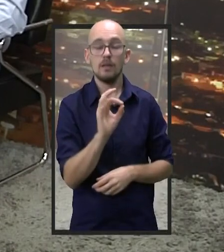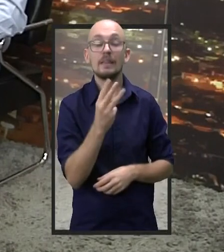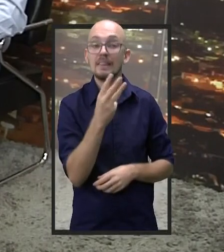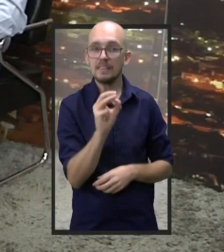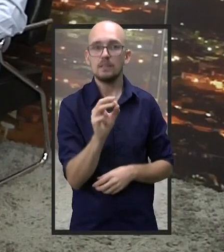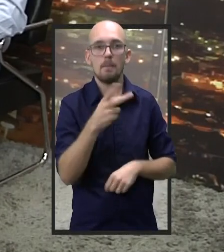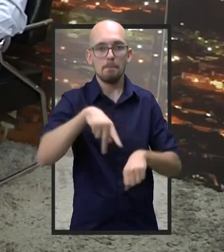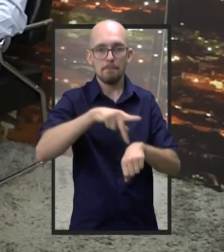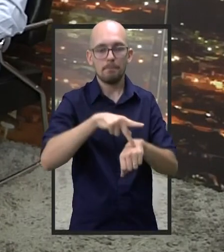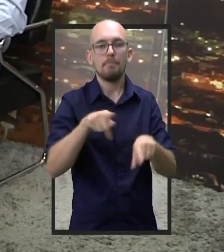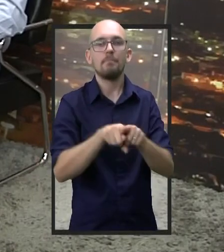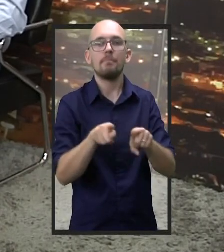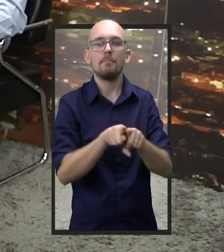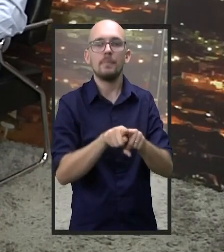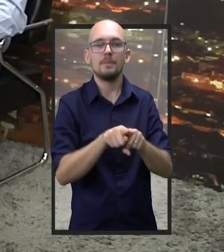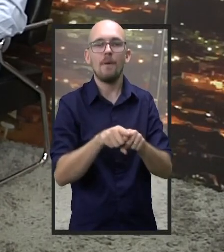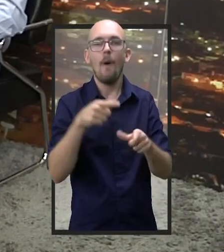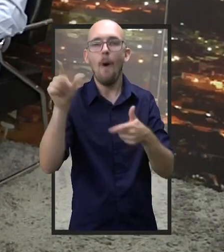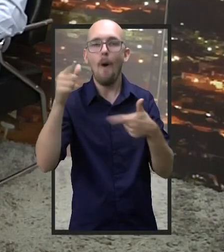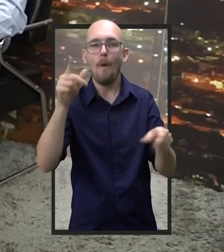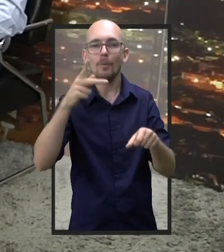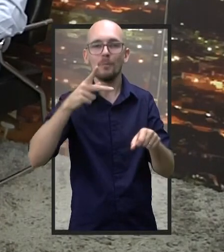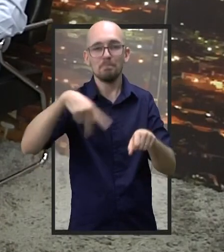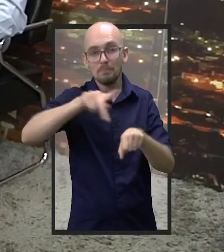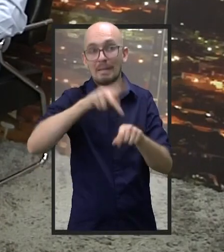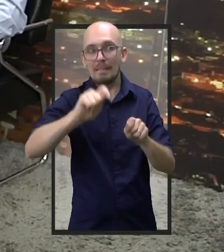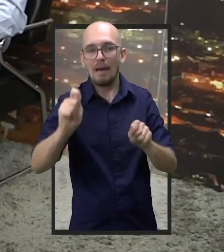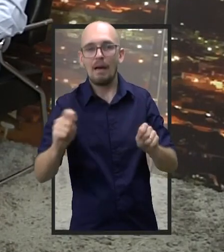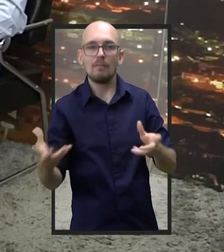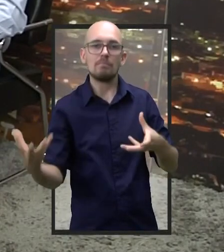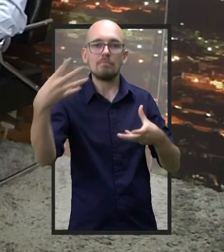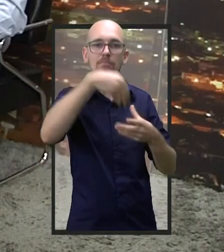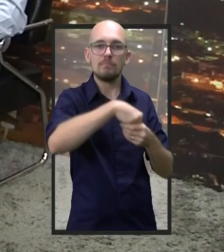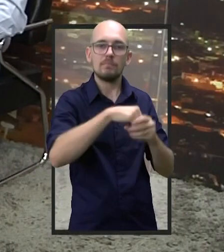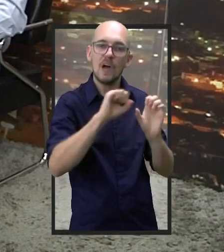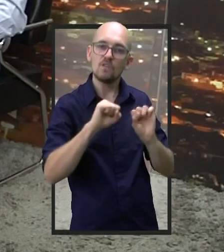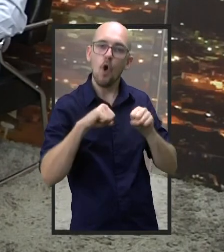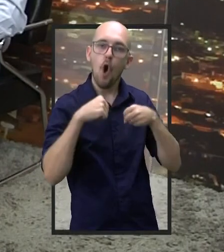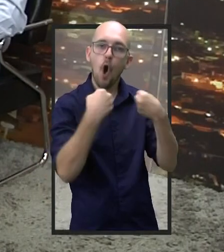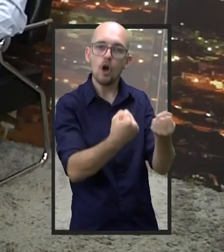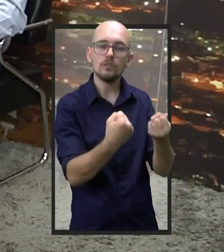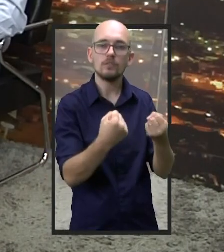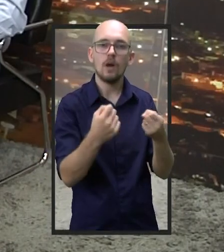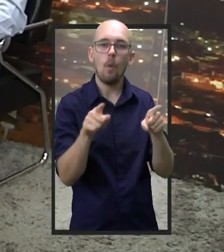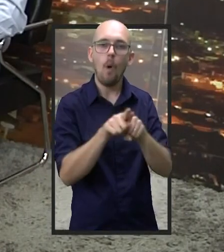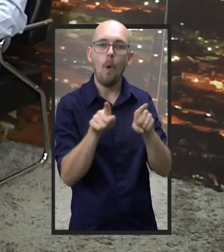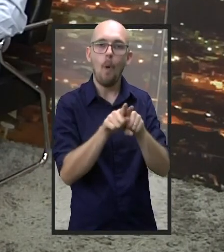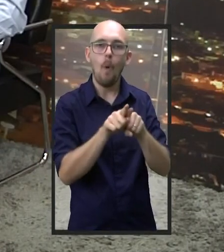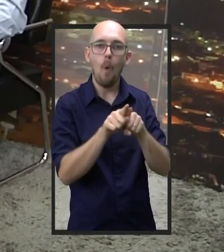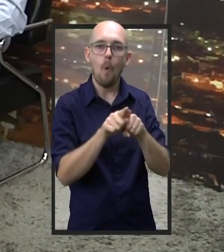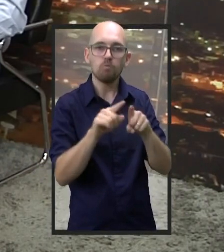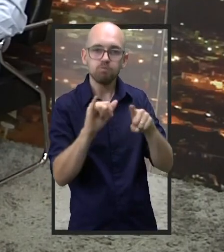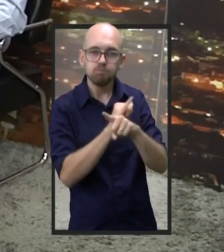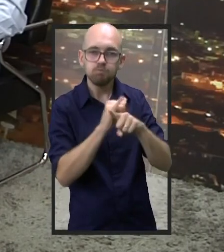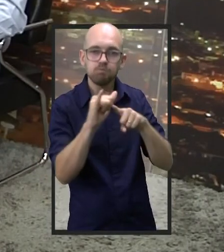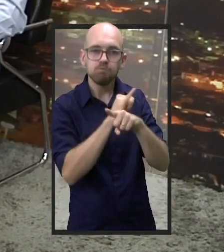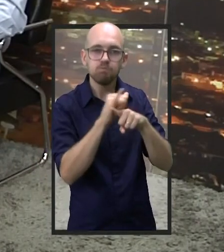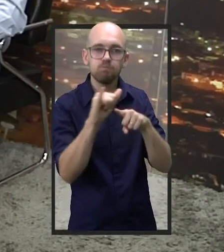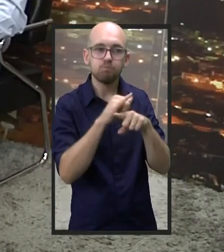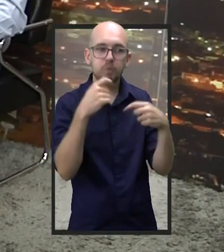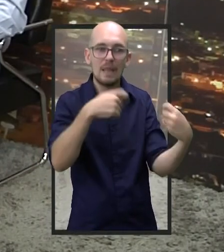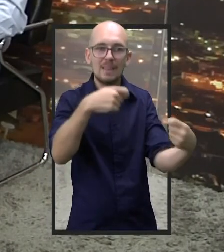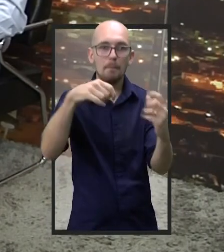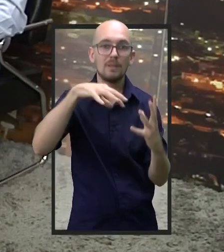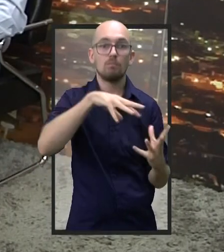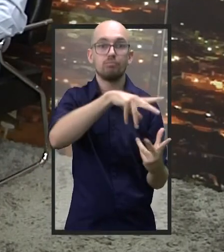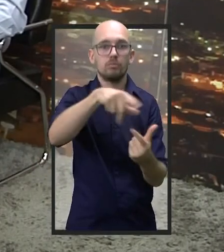países, né, como você bem disse, que podem integrar, fazer esse esforço, essa força-tarefa na demanda mundial